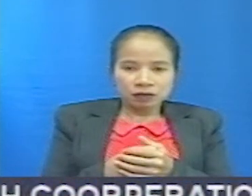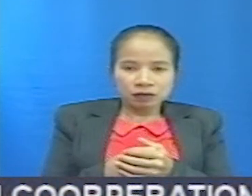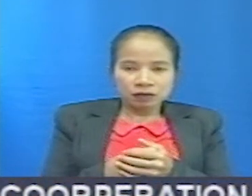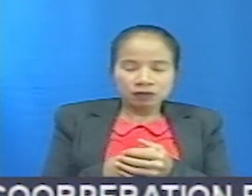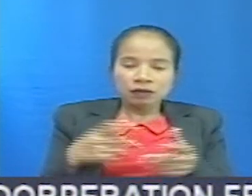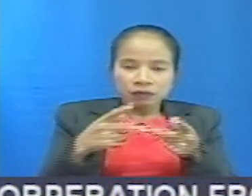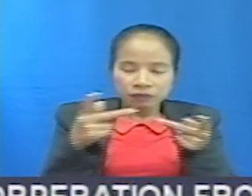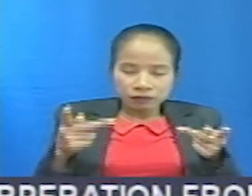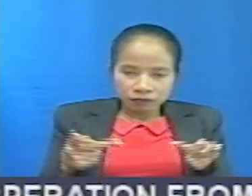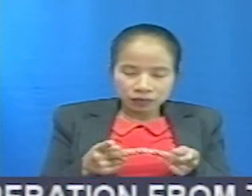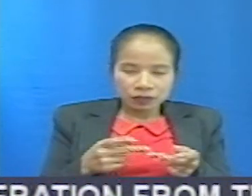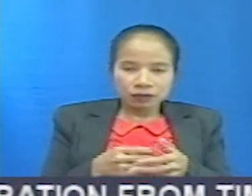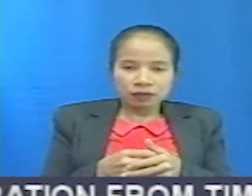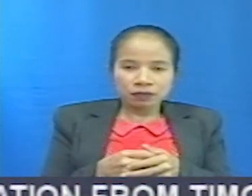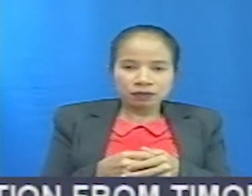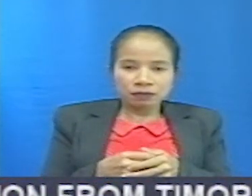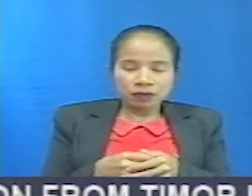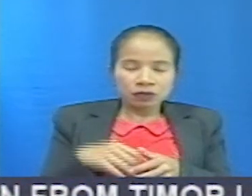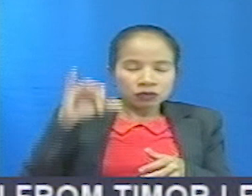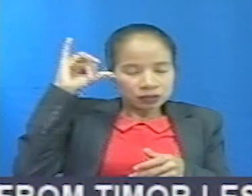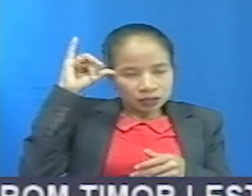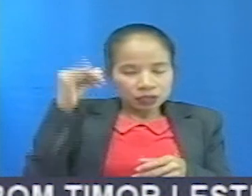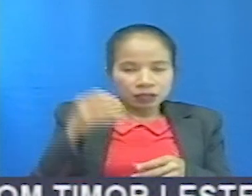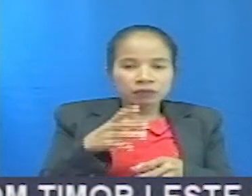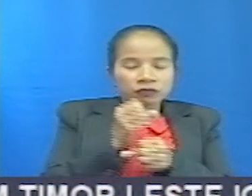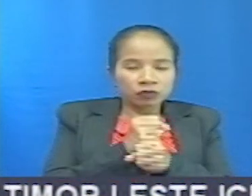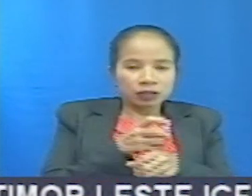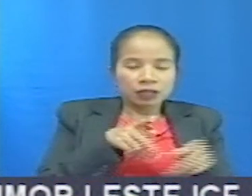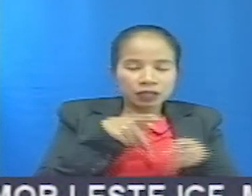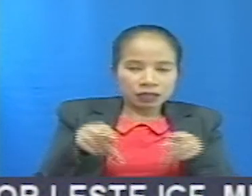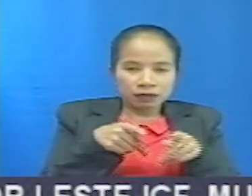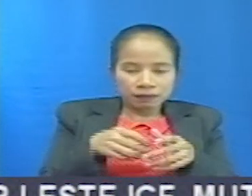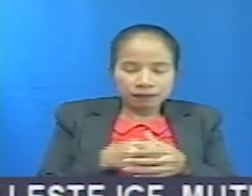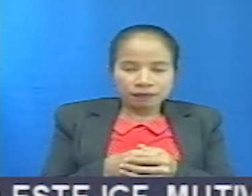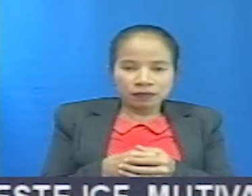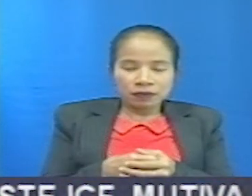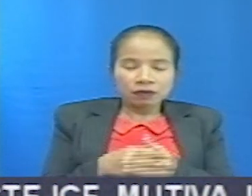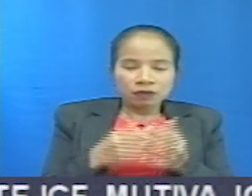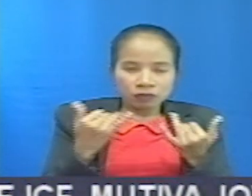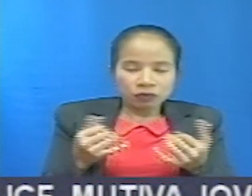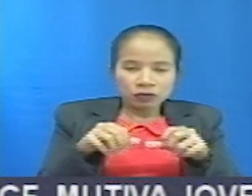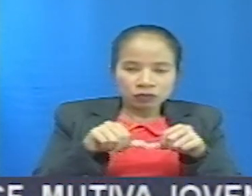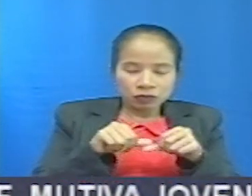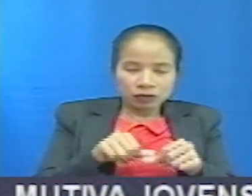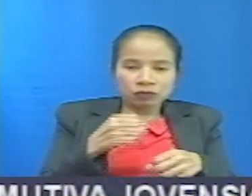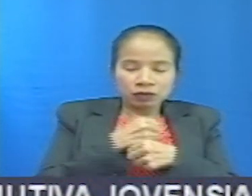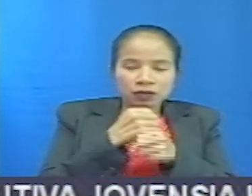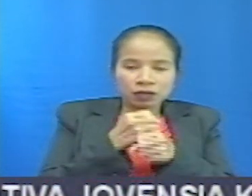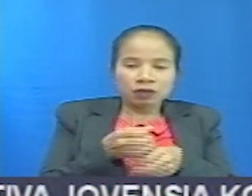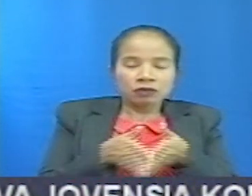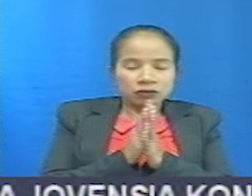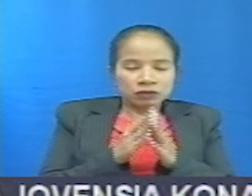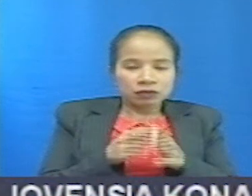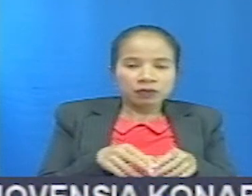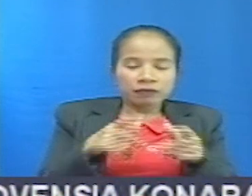intervensan fatin ni mema Jose kami tula pasajeros ne antaun ohin mas hal kontinua investigasi ba familia pasajeros ne pema positif